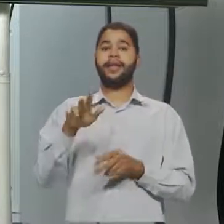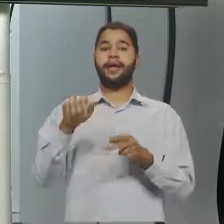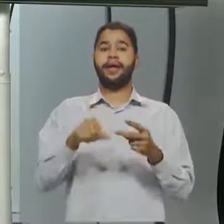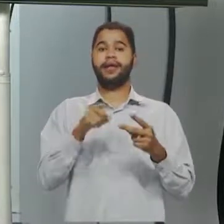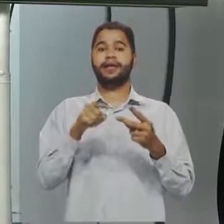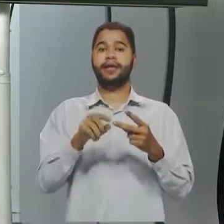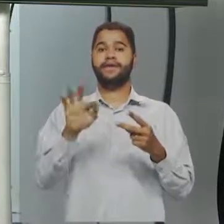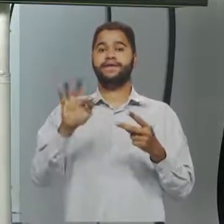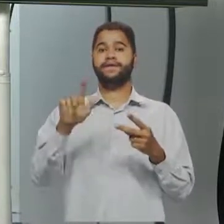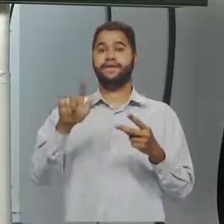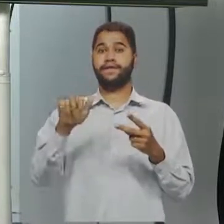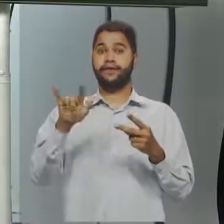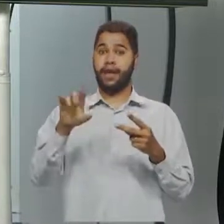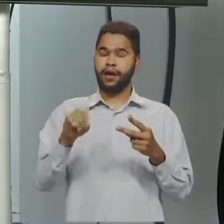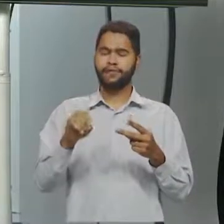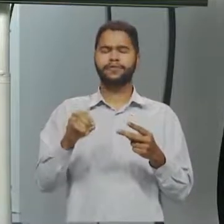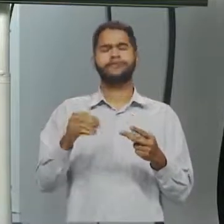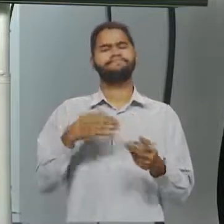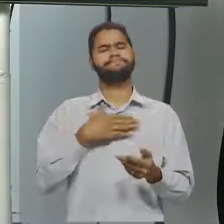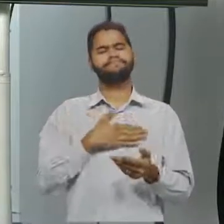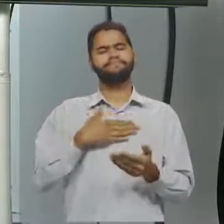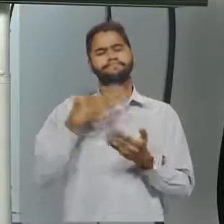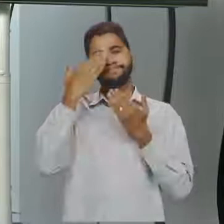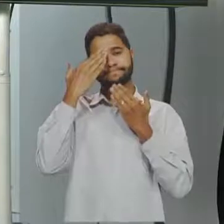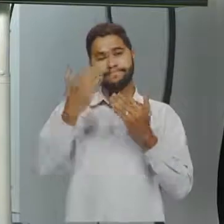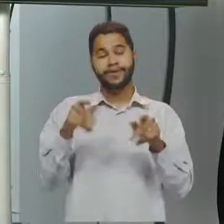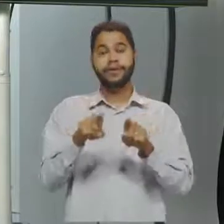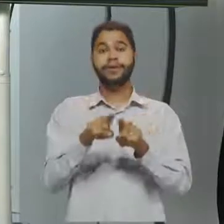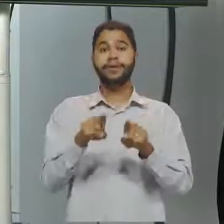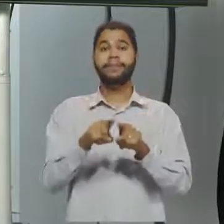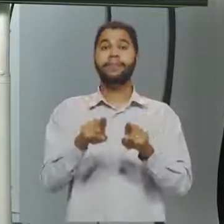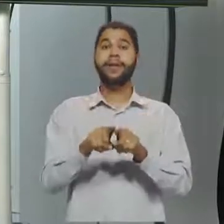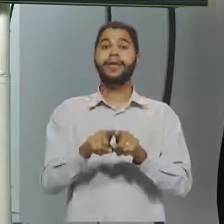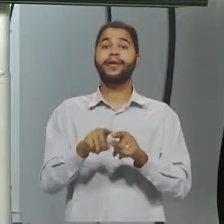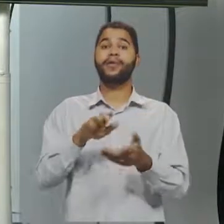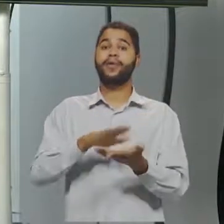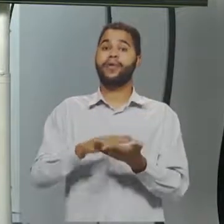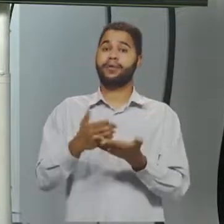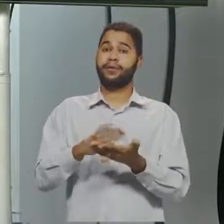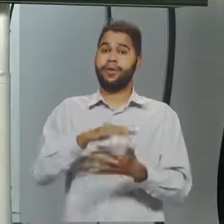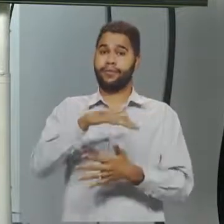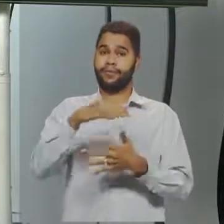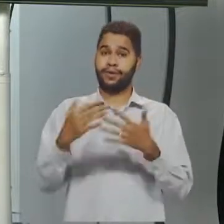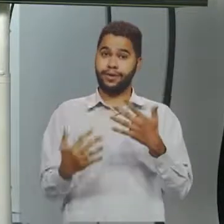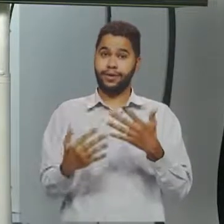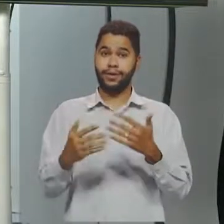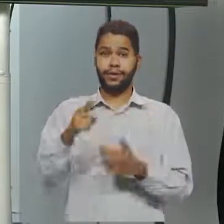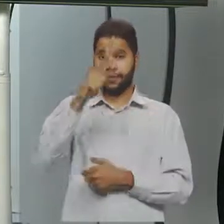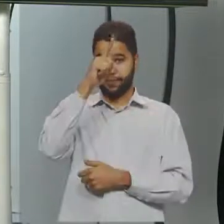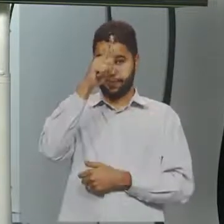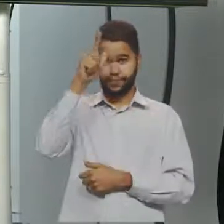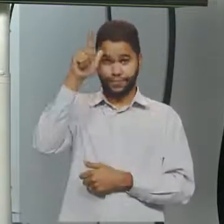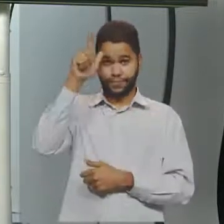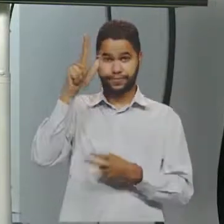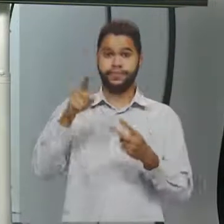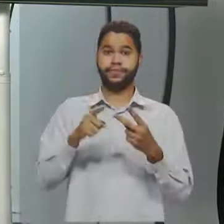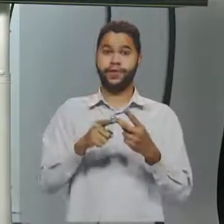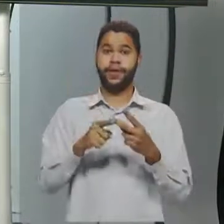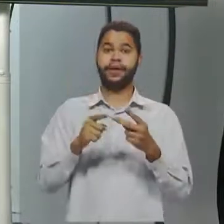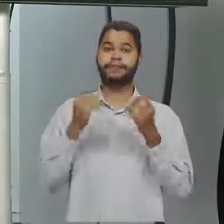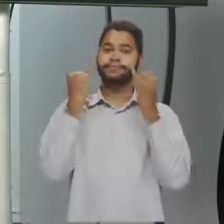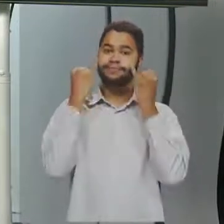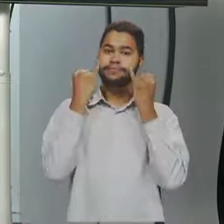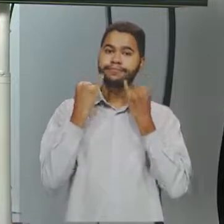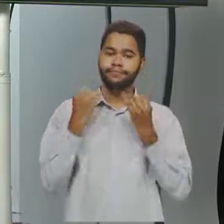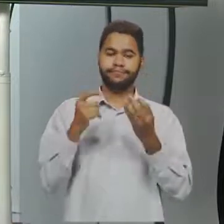Flávio Gomes. Gostaria também de agradecer a presença dos nossos intérpretes de Libras, o Gilbert Santos, a Fabiana